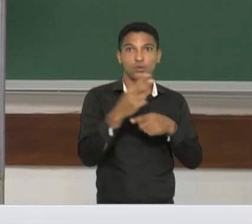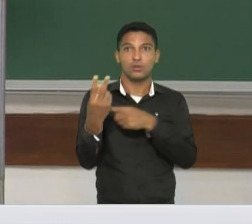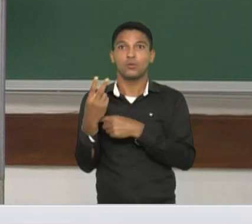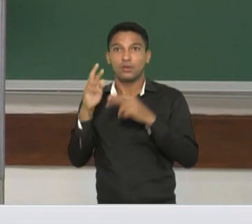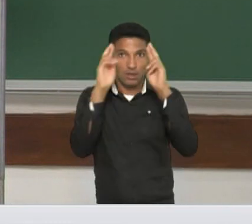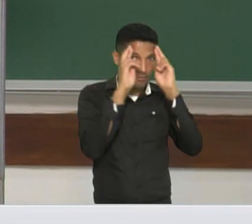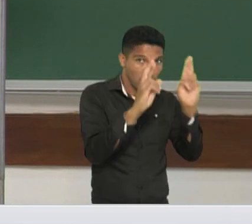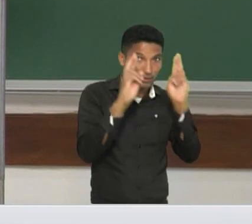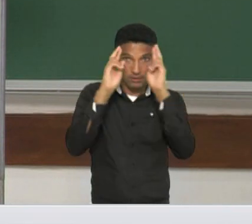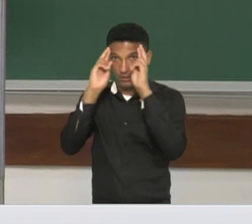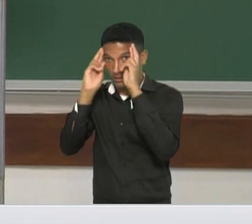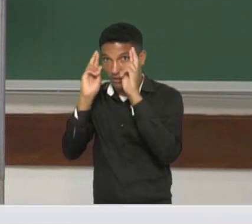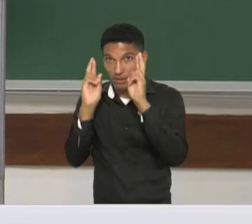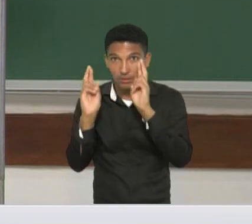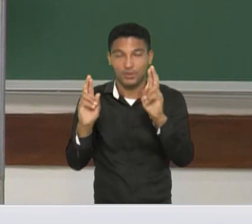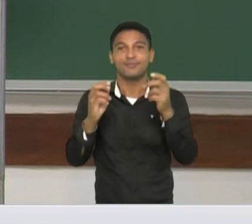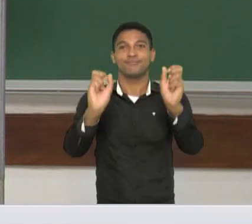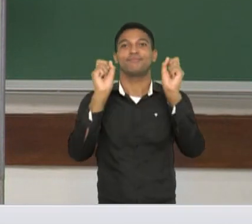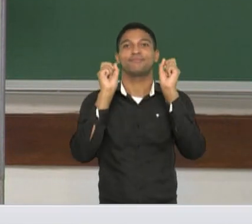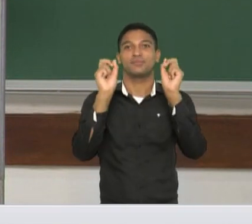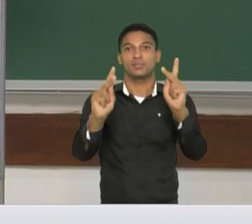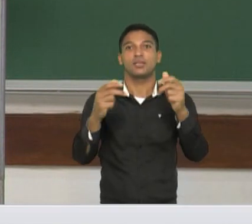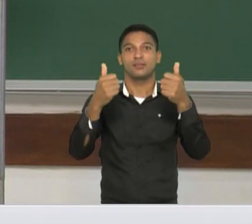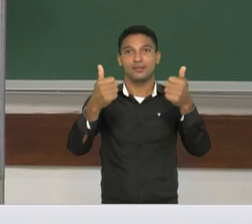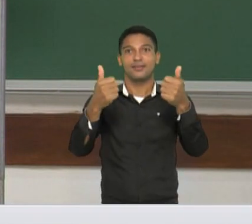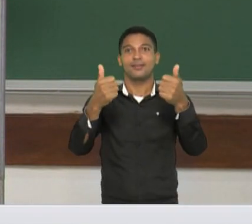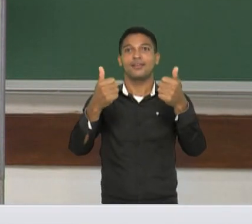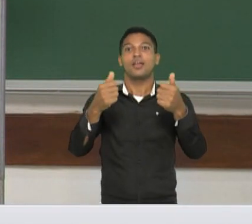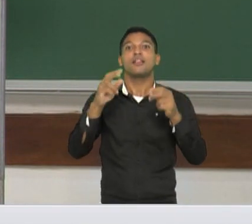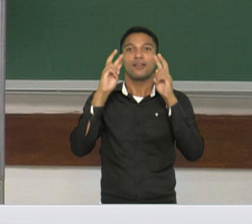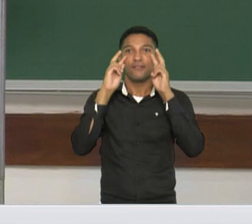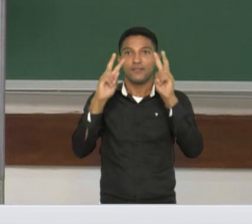respeitando, ok? Beleza? Nos vemos na